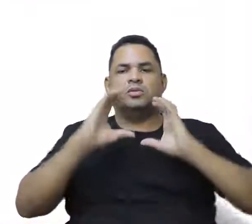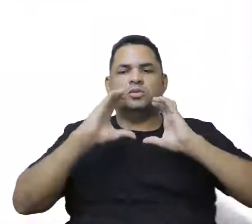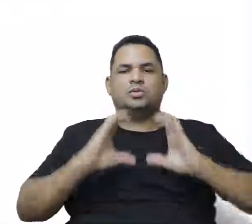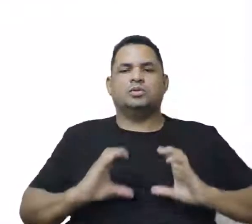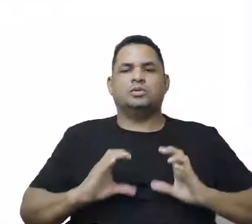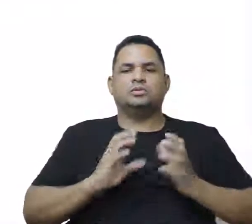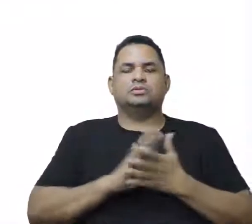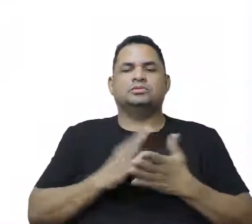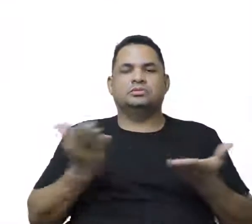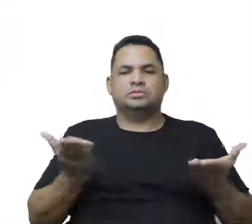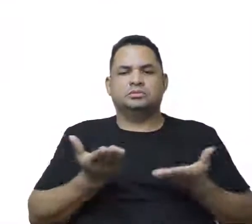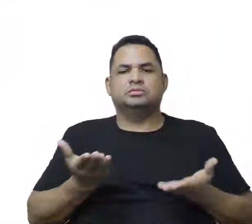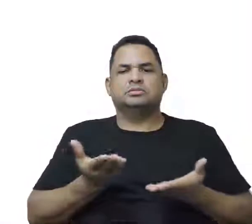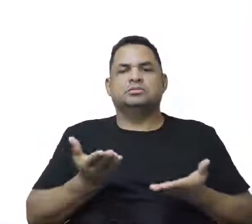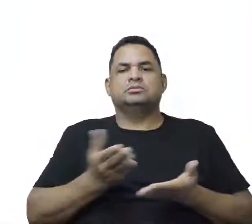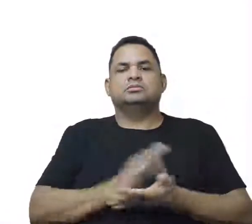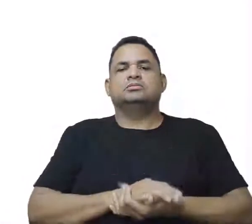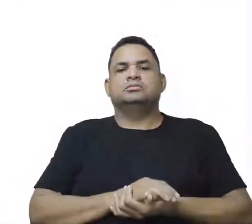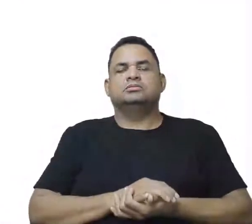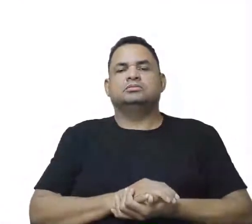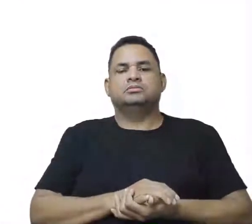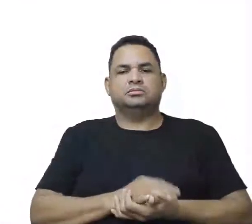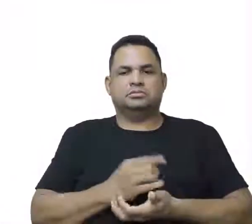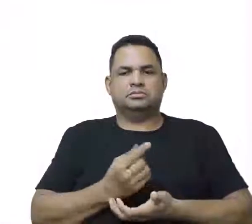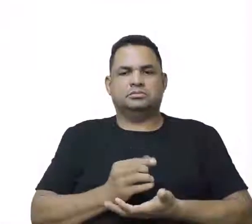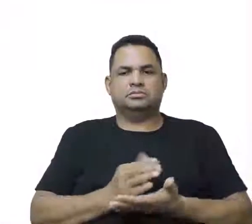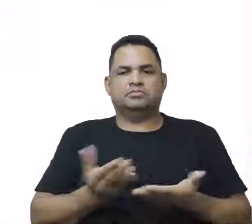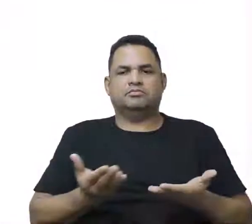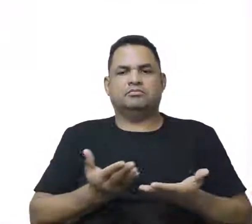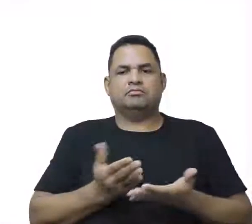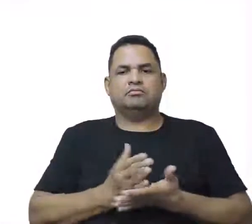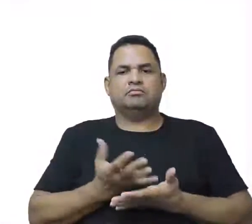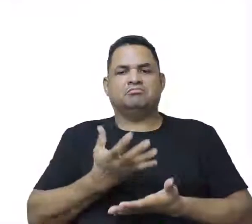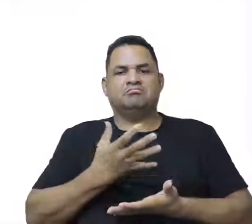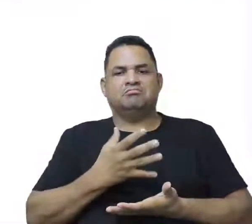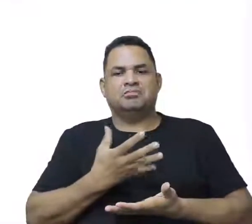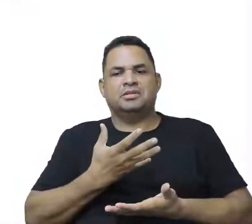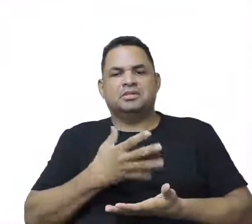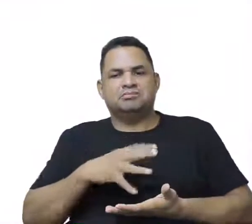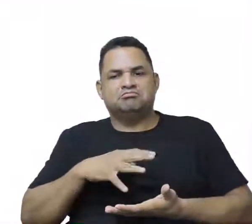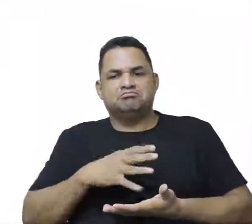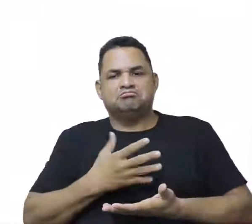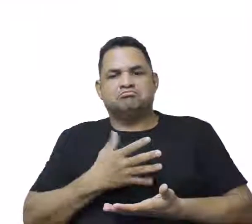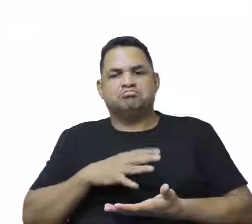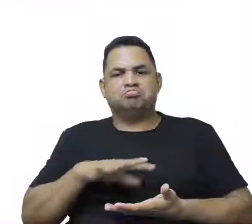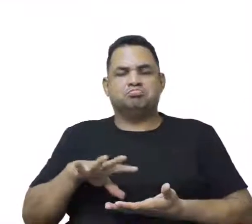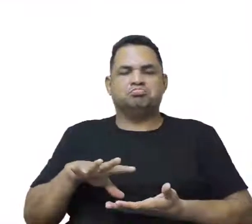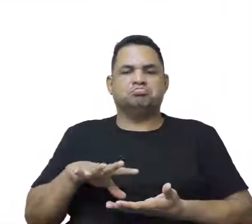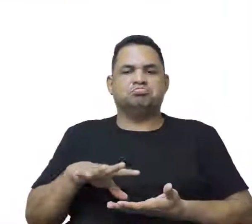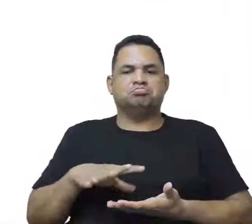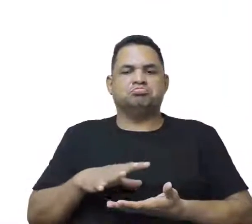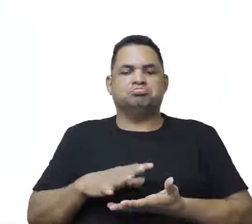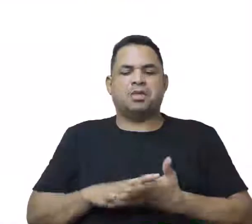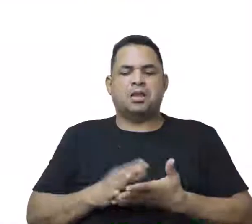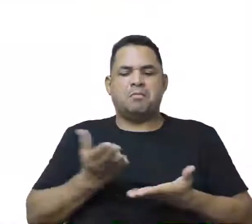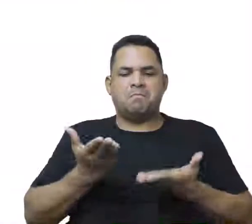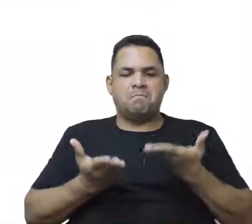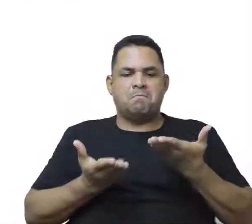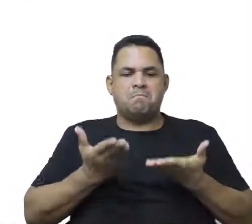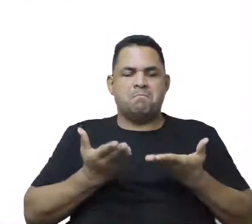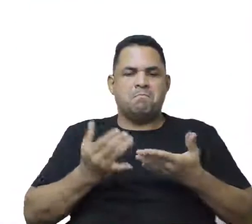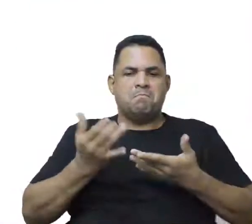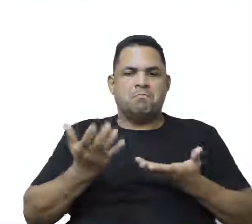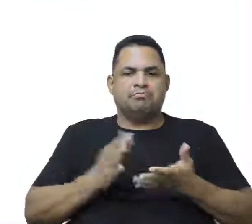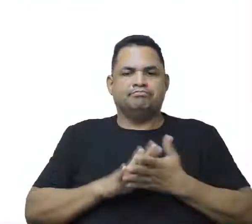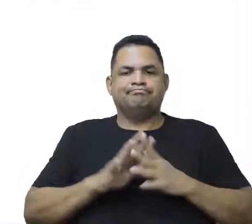comportamento recorrente nos dias atuais. A insatisfação das pessoas com o peso.